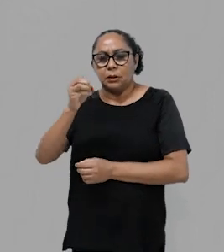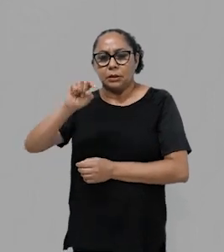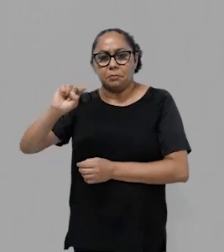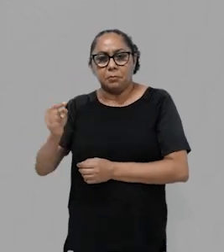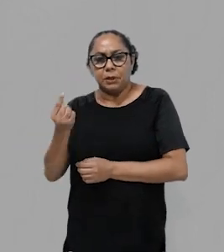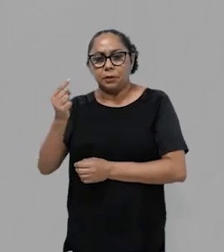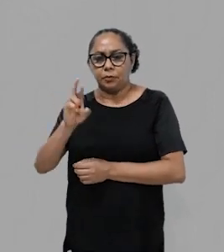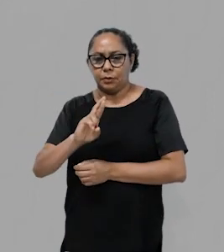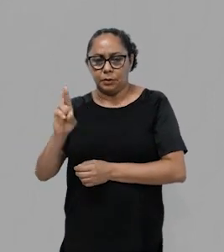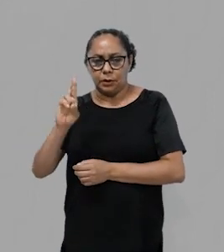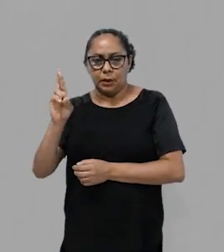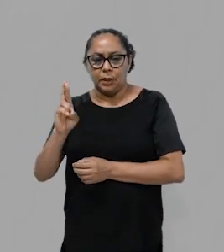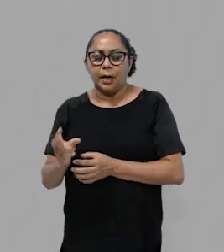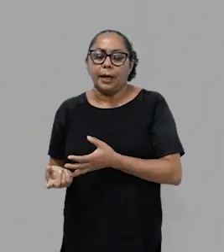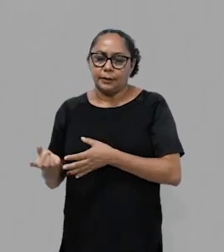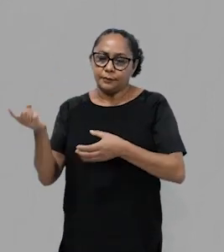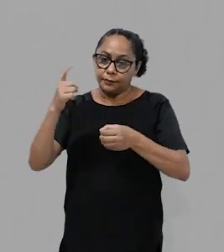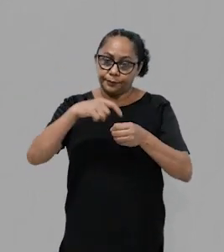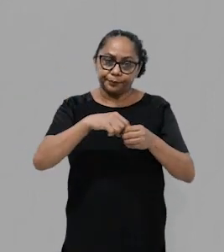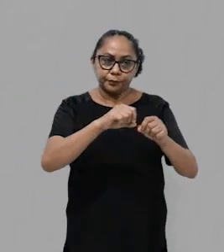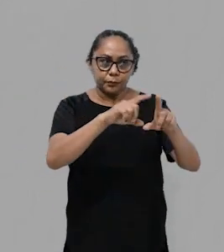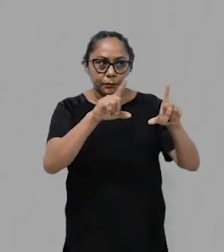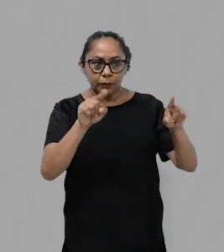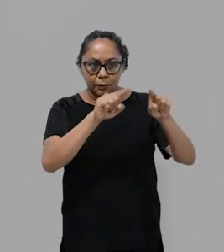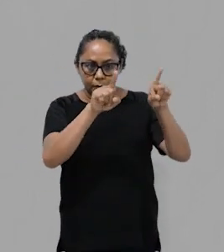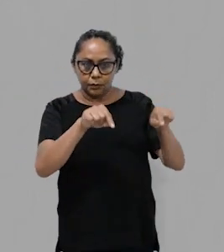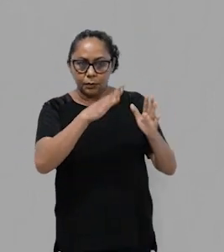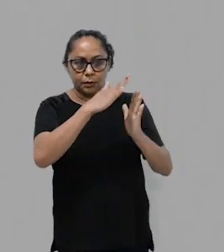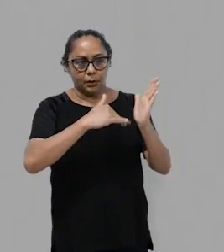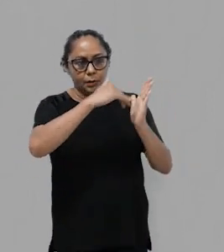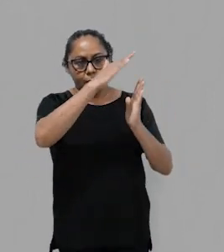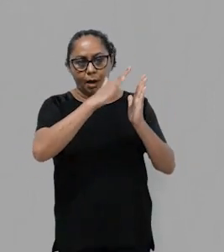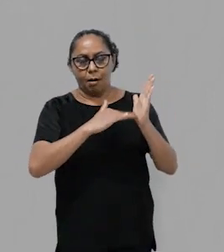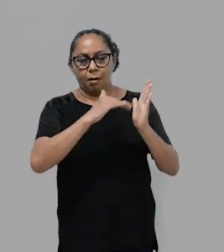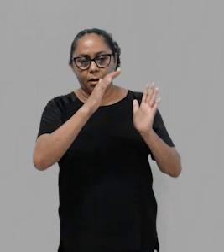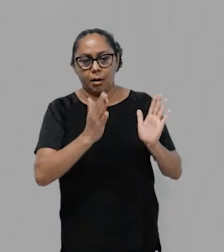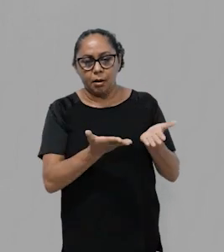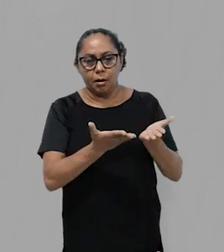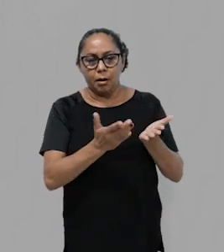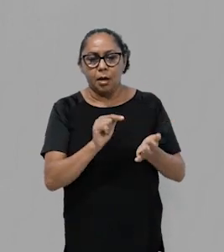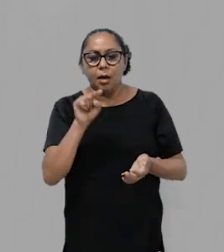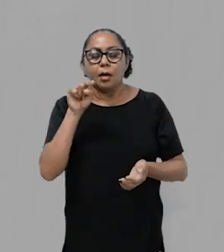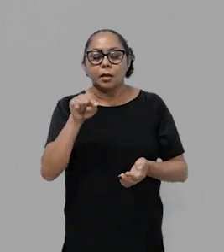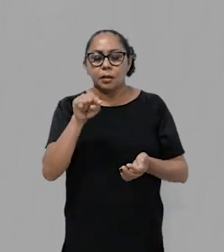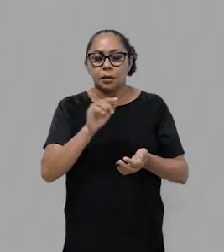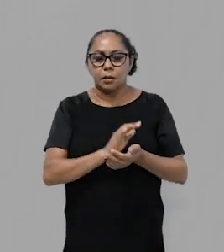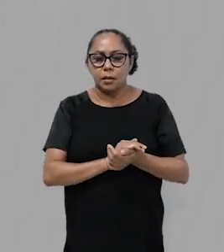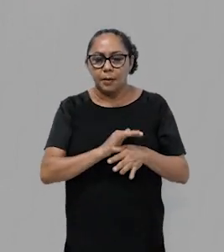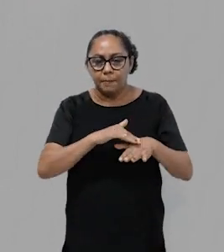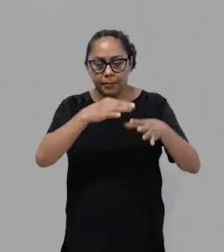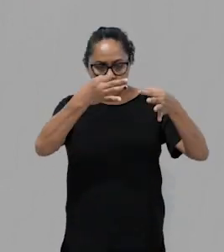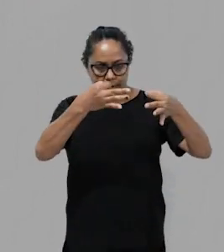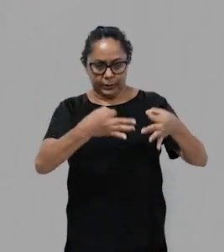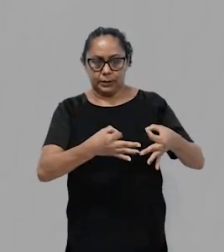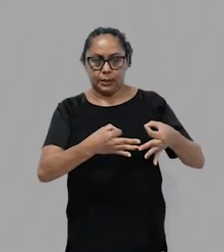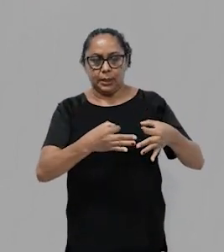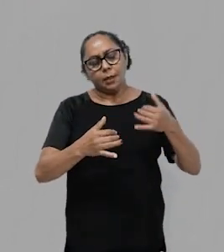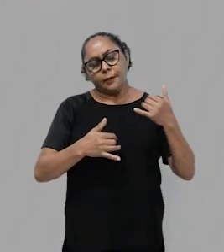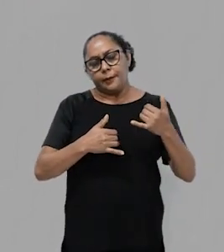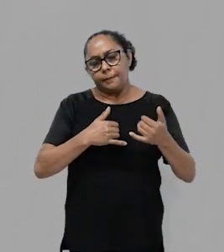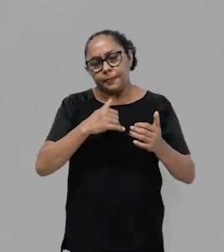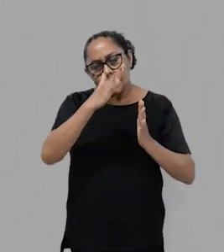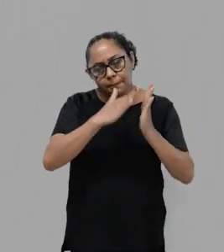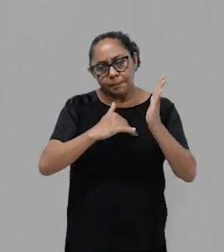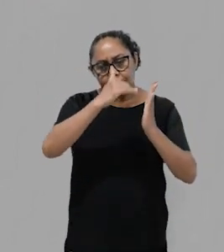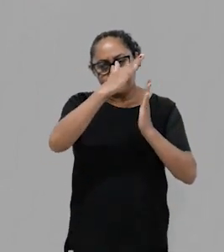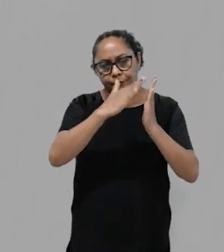Né? Voltando àquela obra do Sinac, agora que eu aprendi a mexer. Essa aqui é mais exata. Ele brinca muito com essa questão de